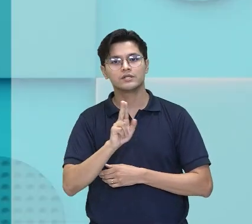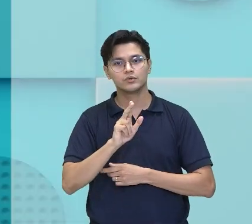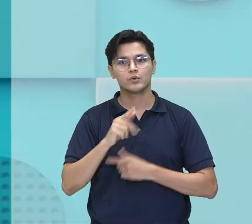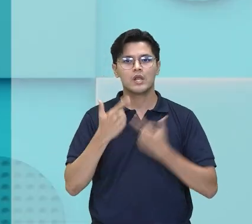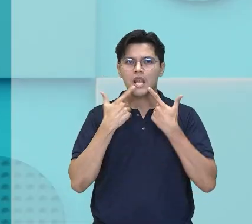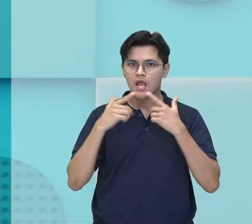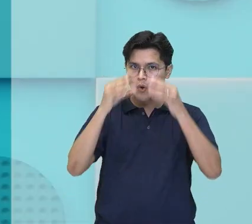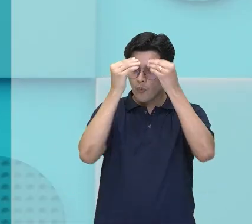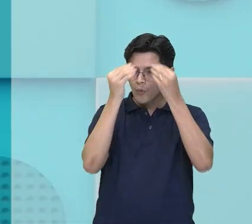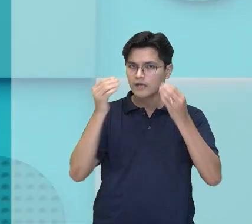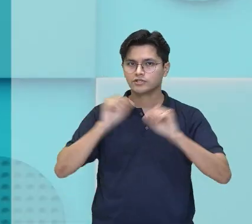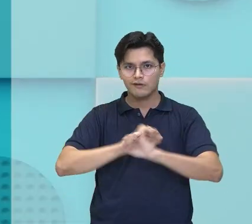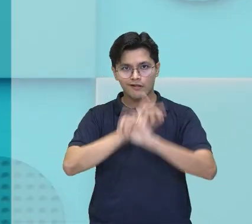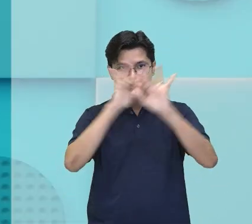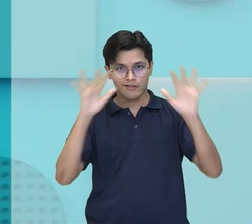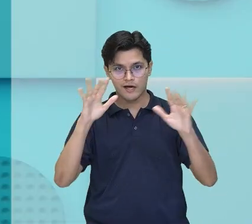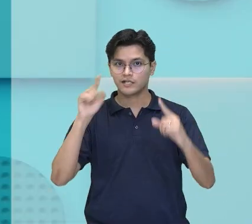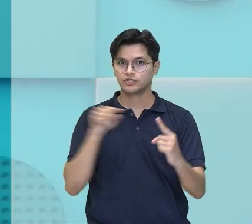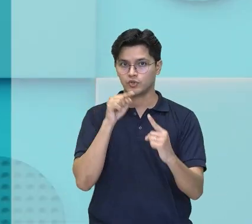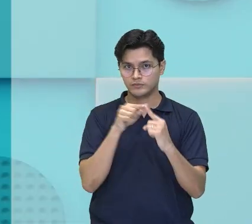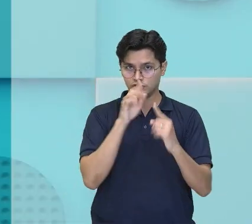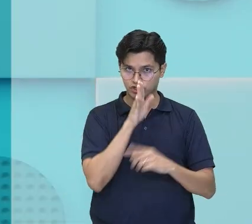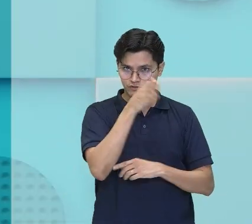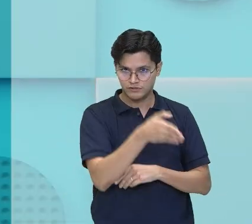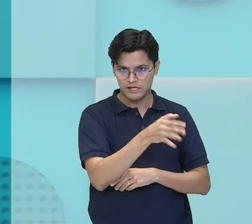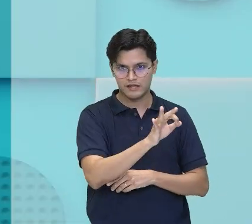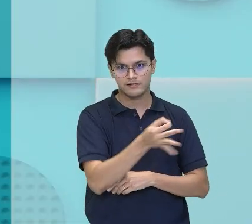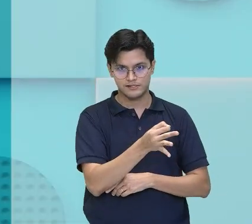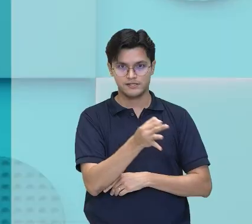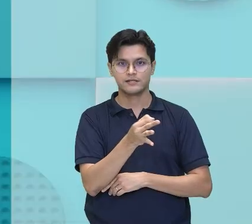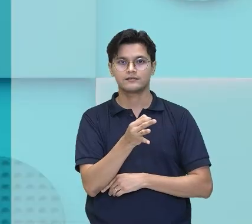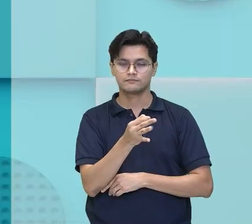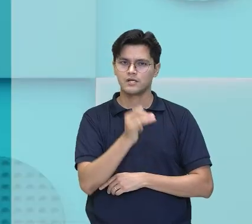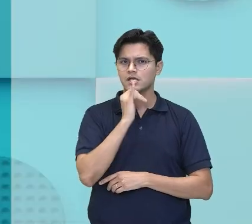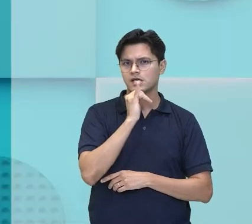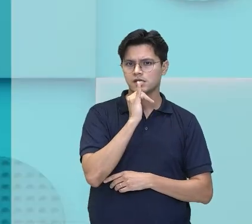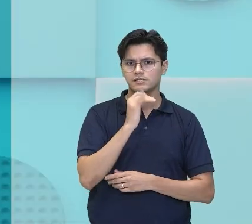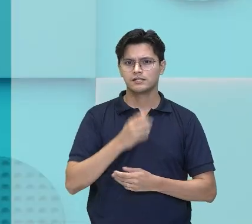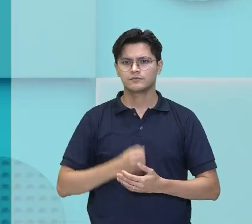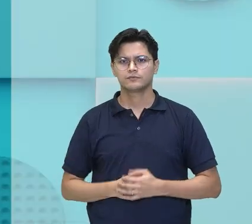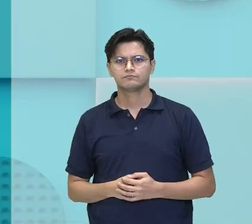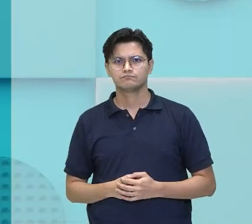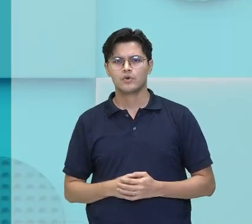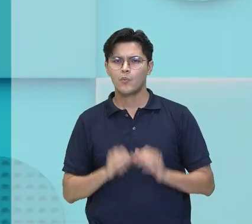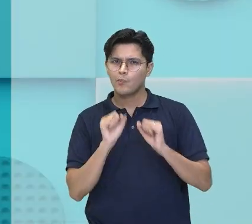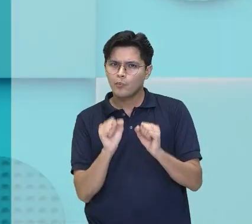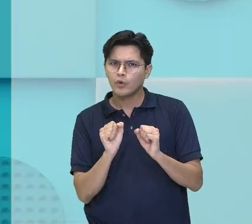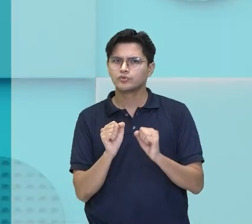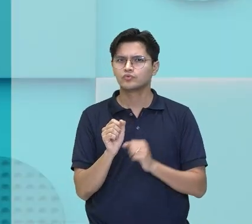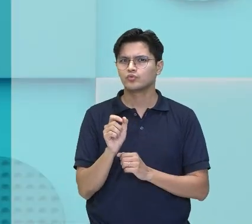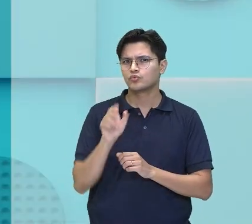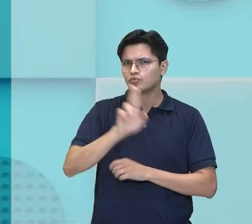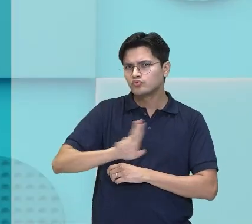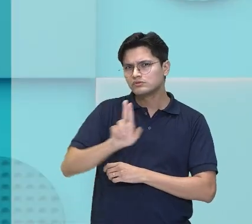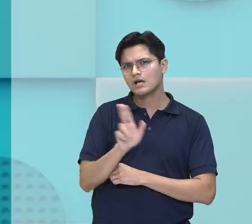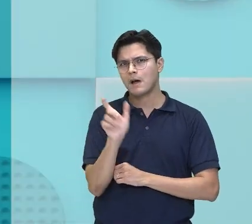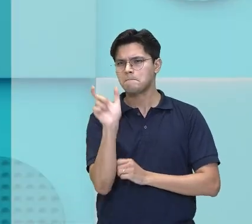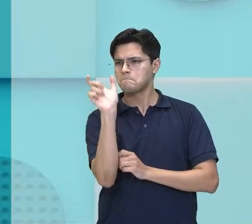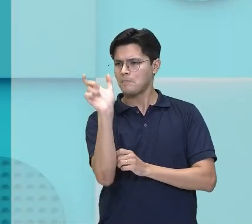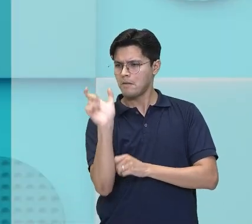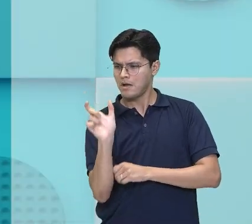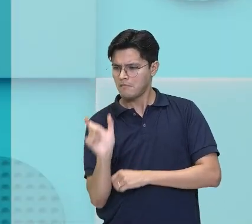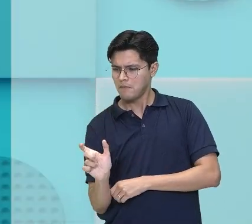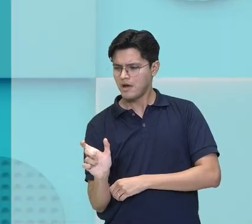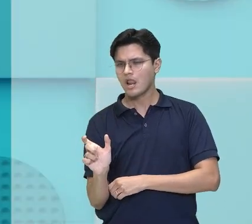ali é passar o conhecimento, então eu tenho que entender. Eu não posso chegar, eles não podem divulgar colocando termos muito técnicos, senão eu não vou entender.